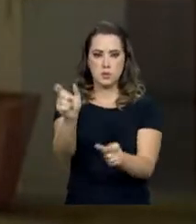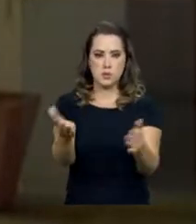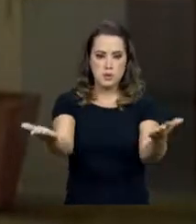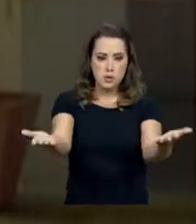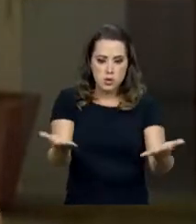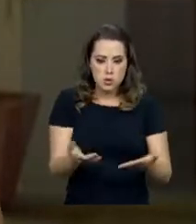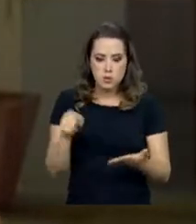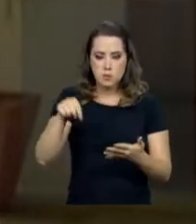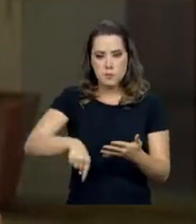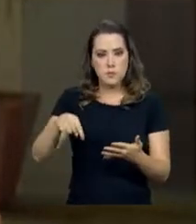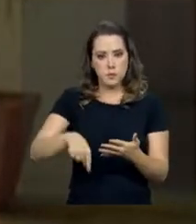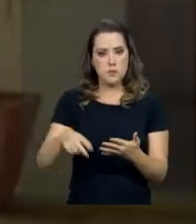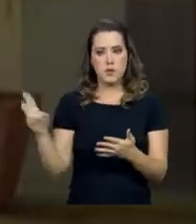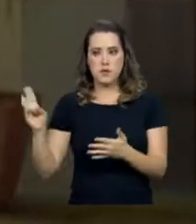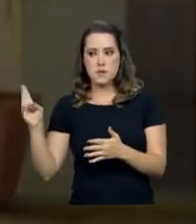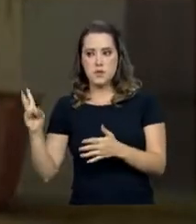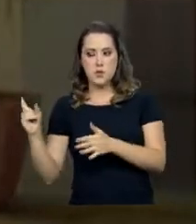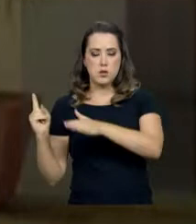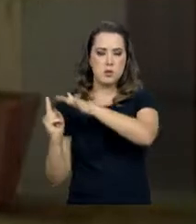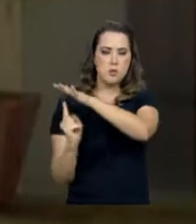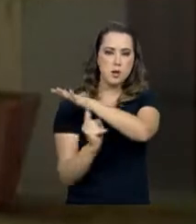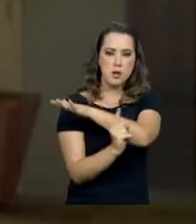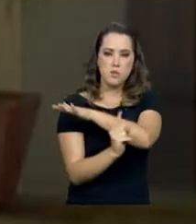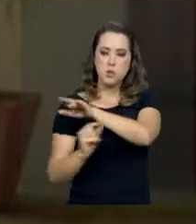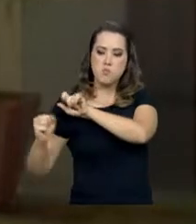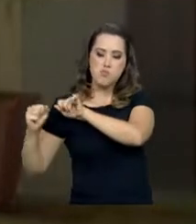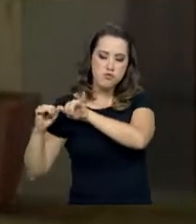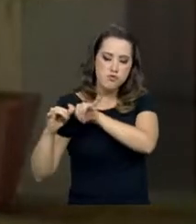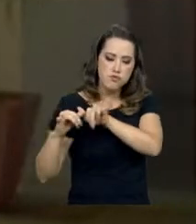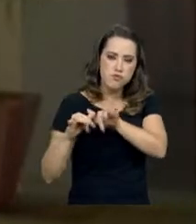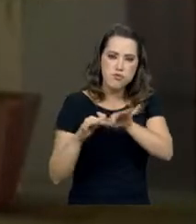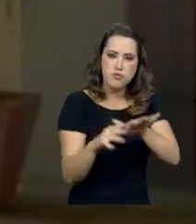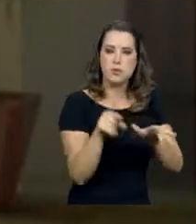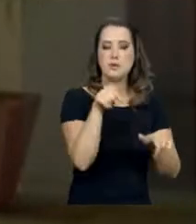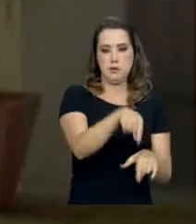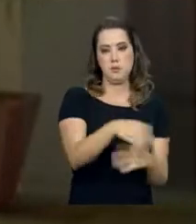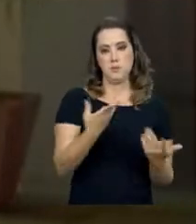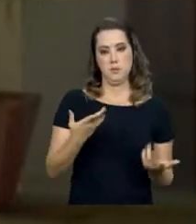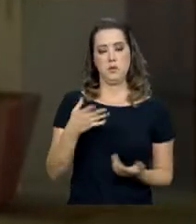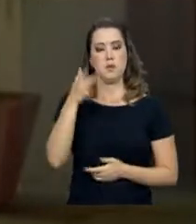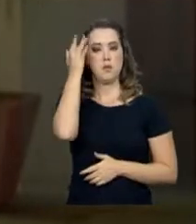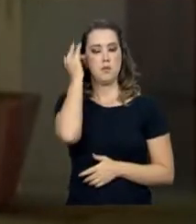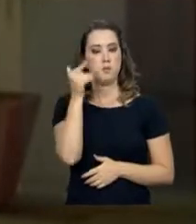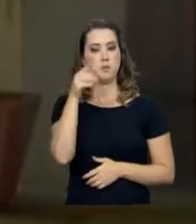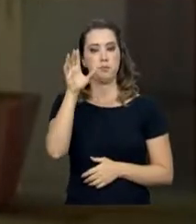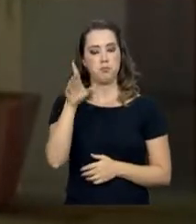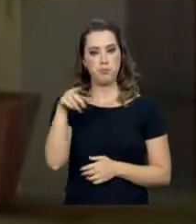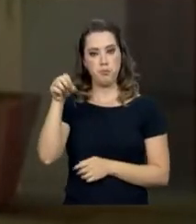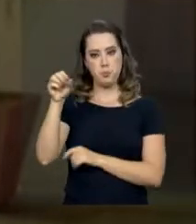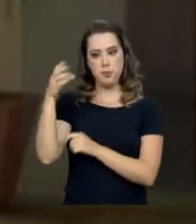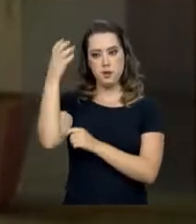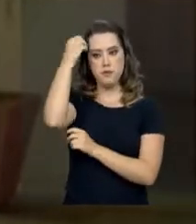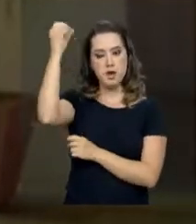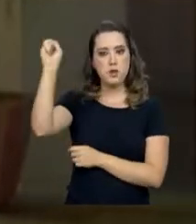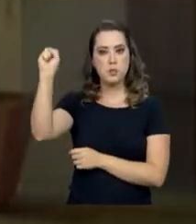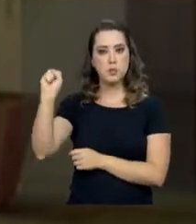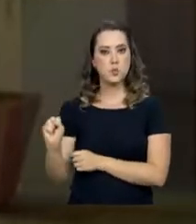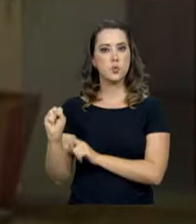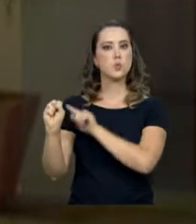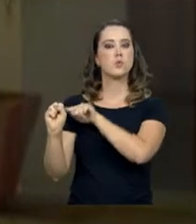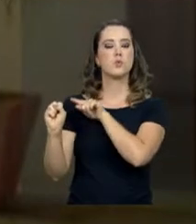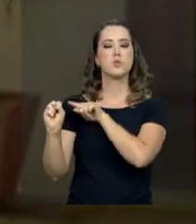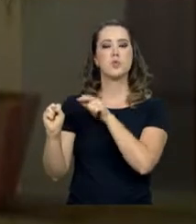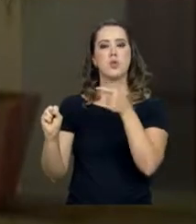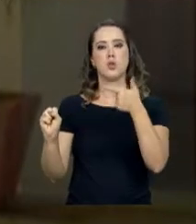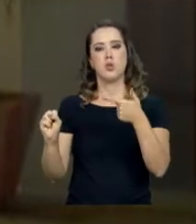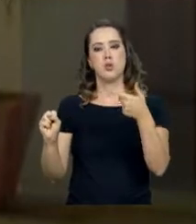aqui, que chegam da Venezuela, aqui no Brasil. Amanhã vão ser levados para o sul do país 230 venezuelanos. Eles vão no avião da FAB, a Força